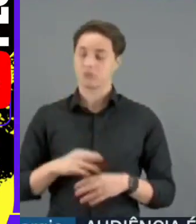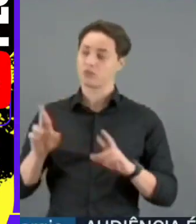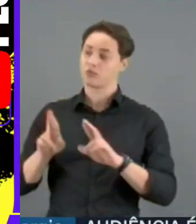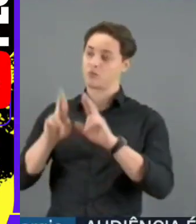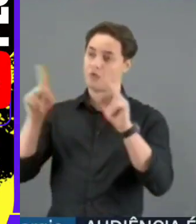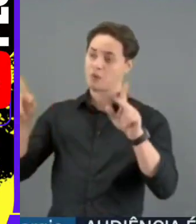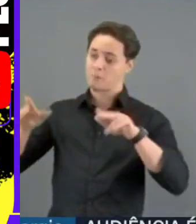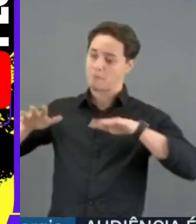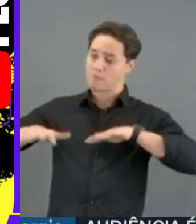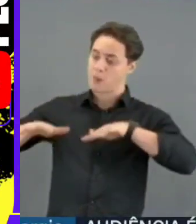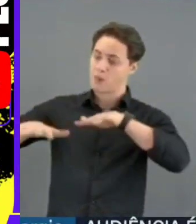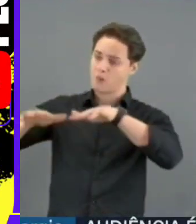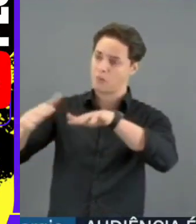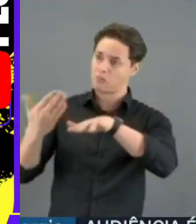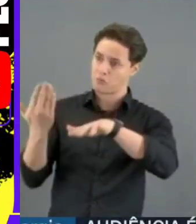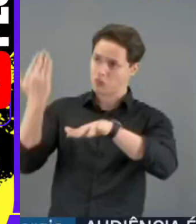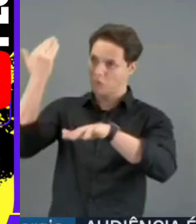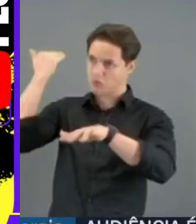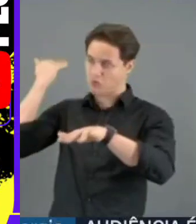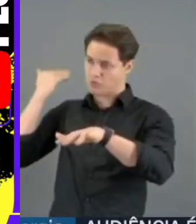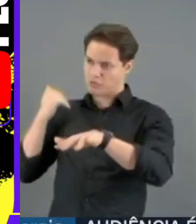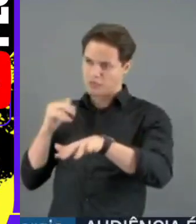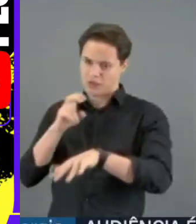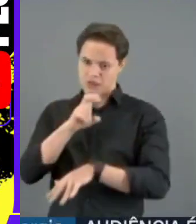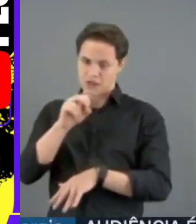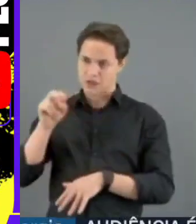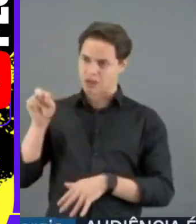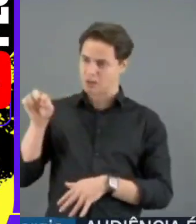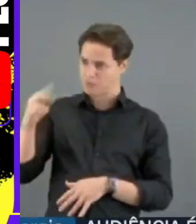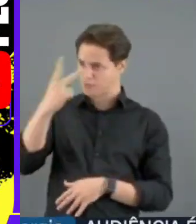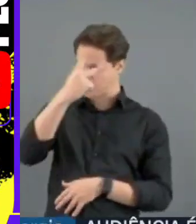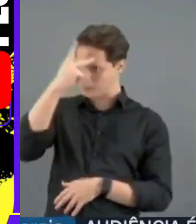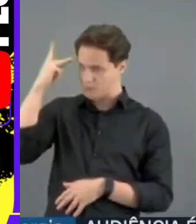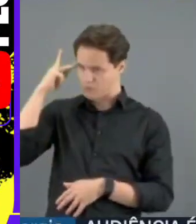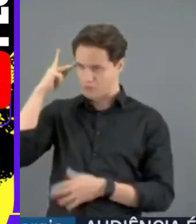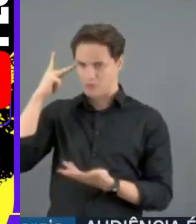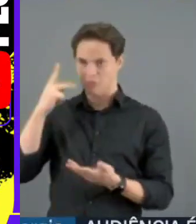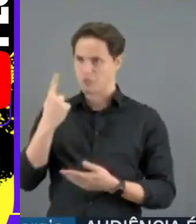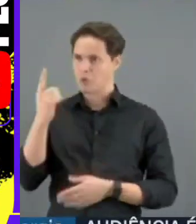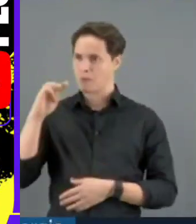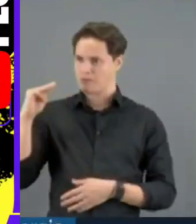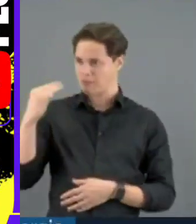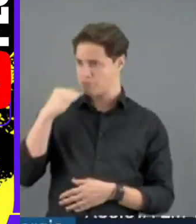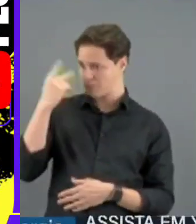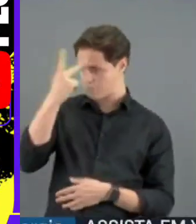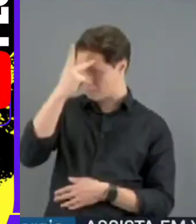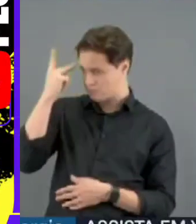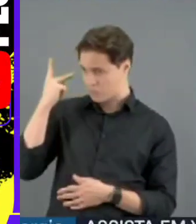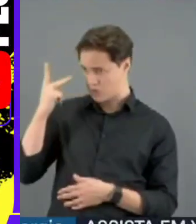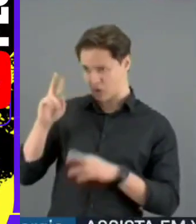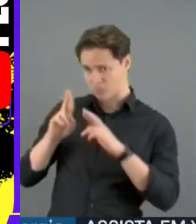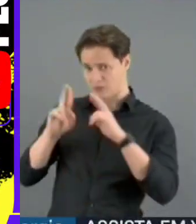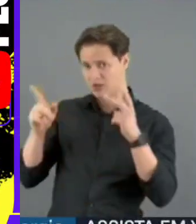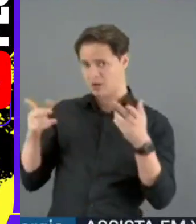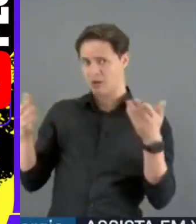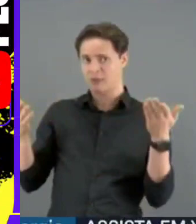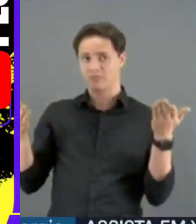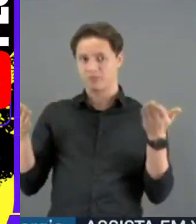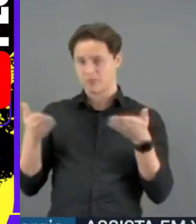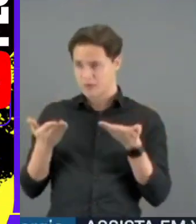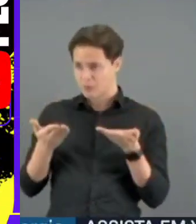das manifestações anteriores, que cerca de 500 mil pessoas até 1 milhão se apresentavam. E nessas